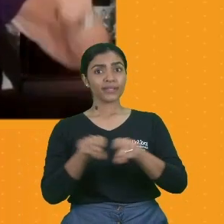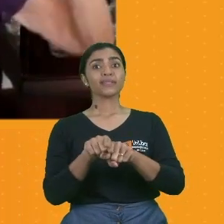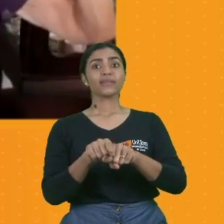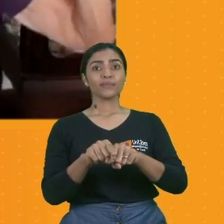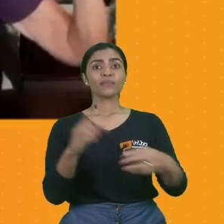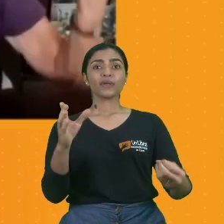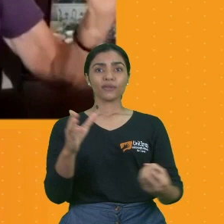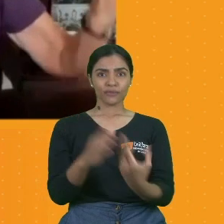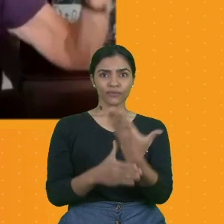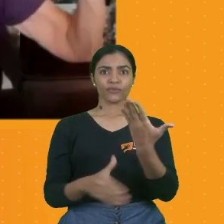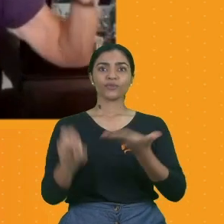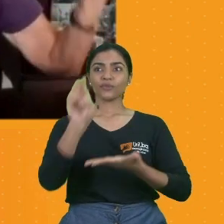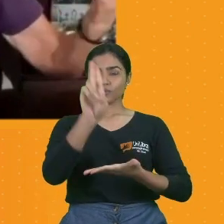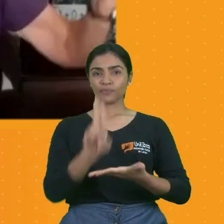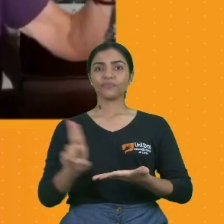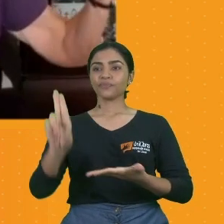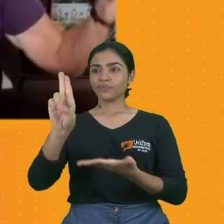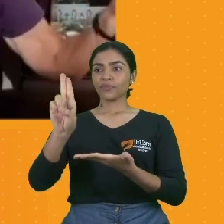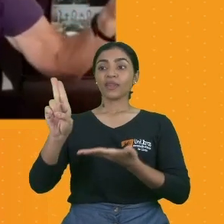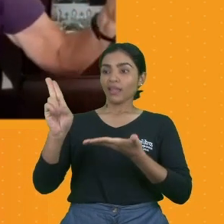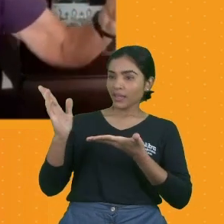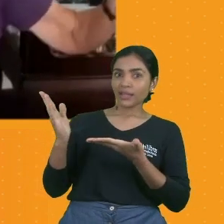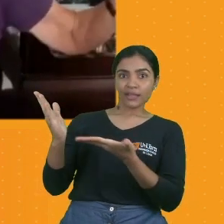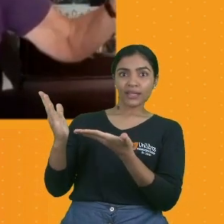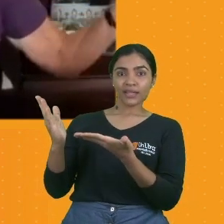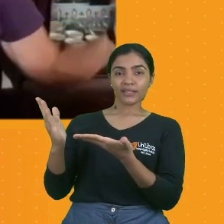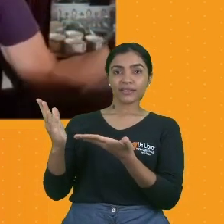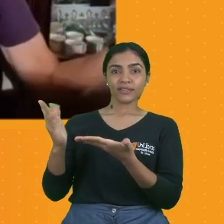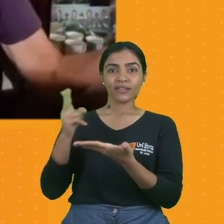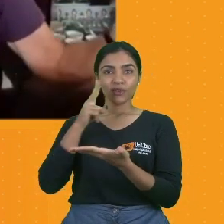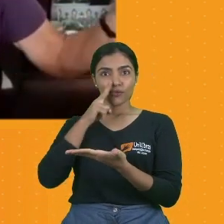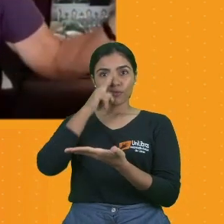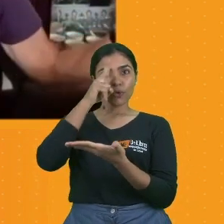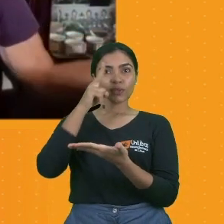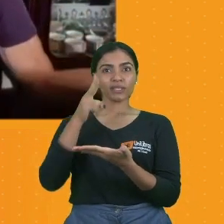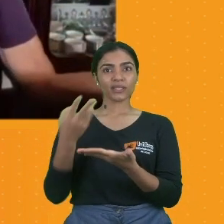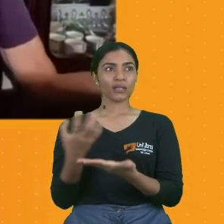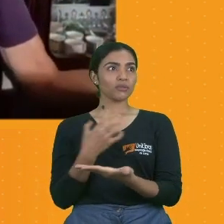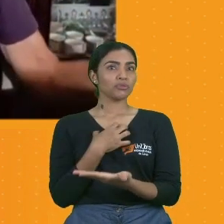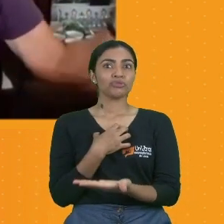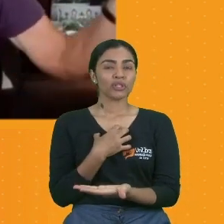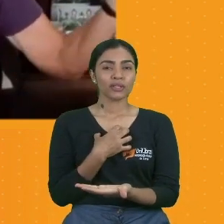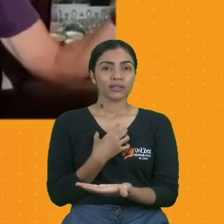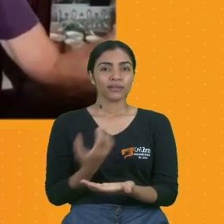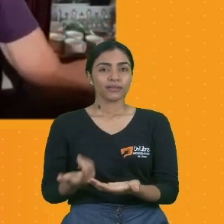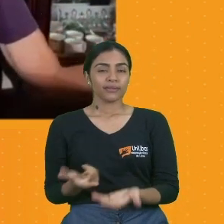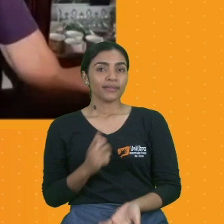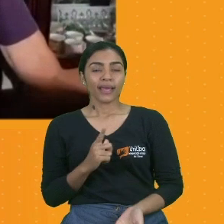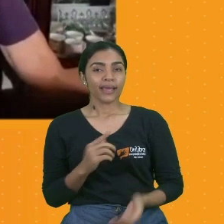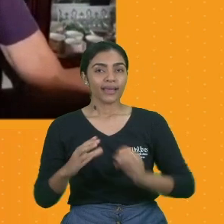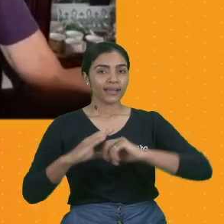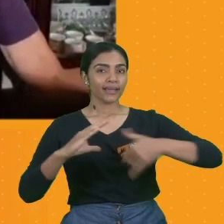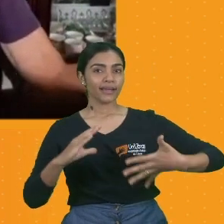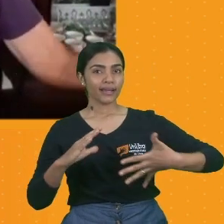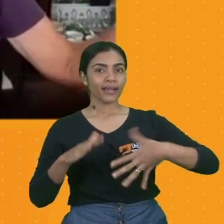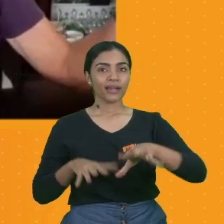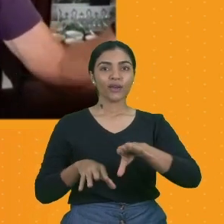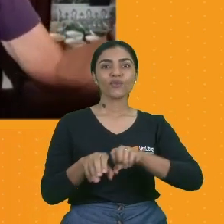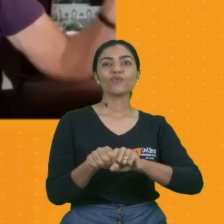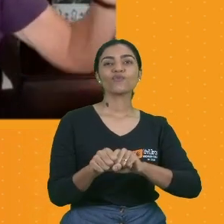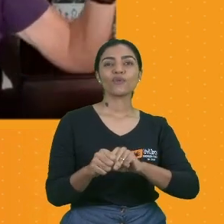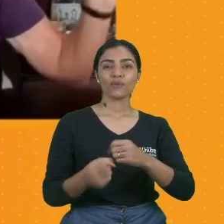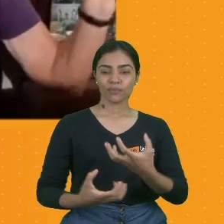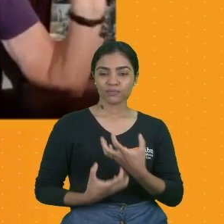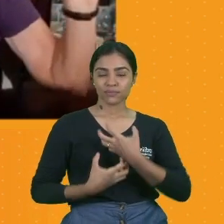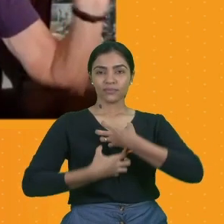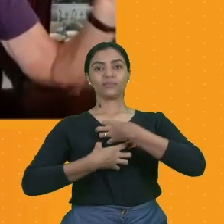na universidade tensa essa forma essa forma então de nos formar então